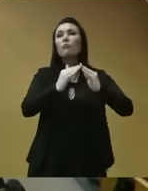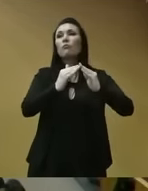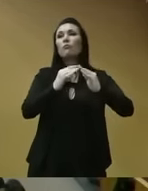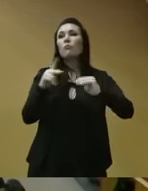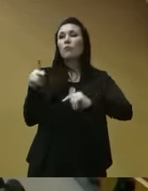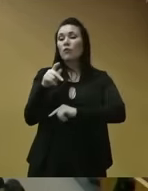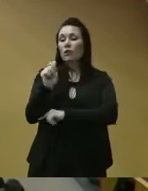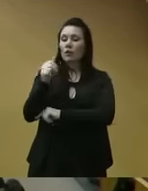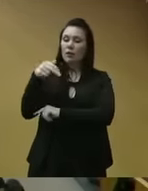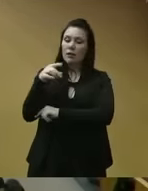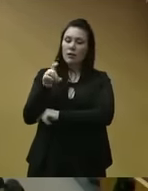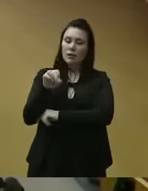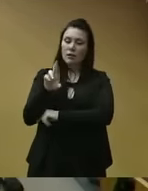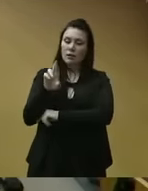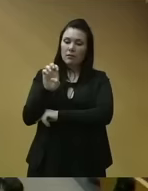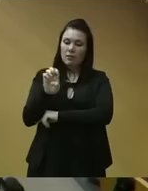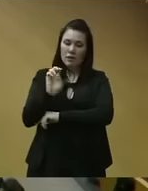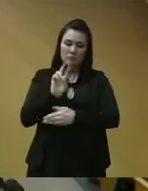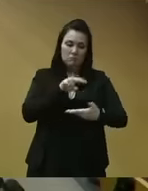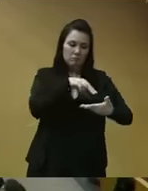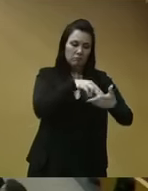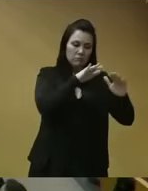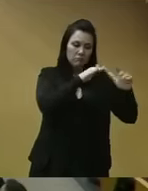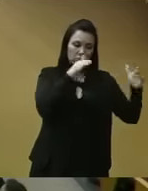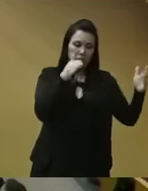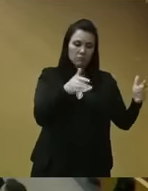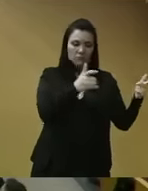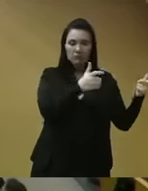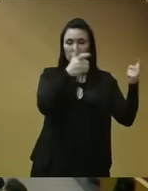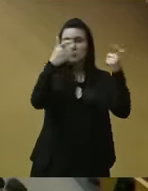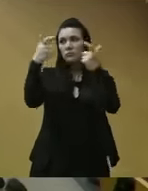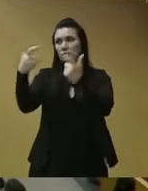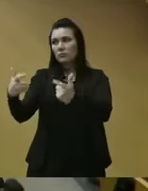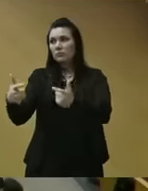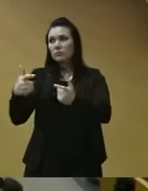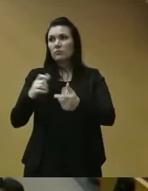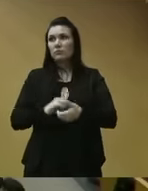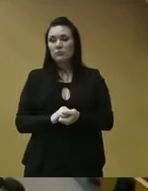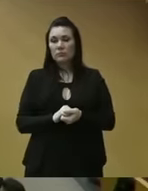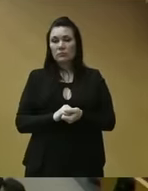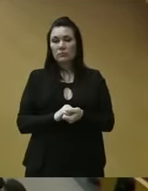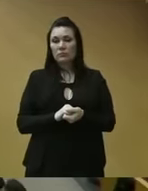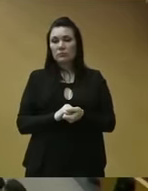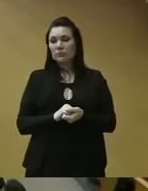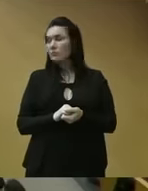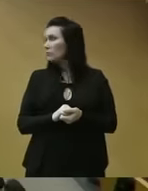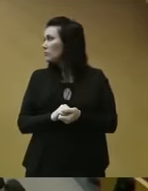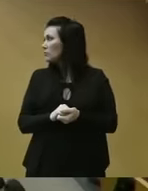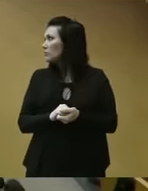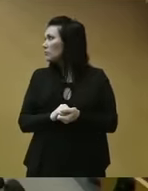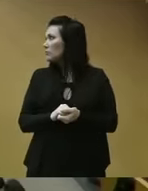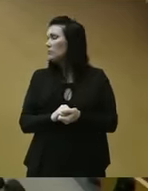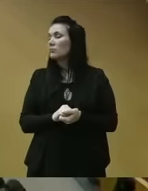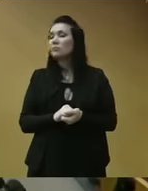para que se posicione junto à mesa, a fim de proceder à colocação dos chapéus nos formandos.